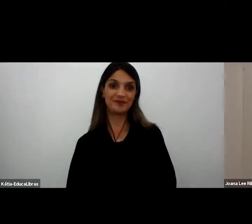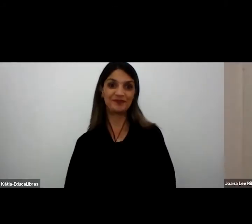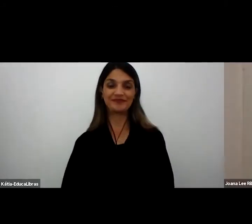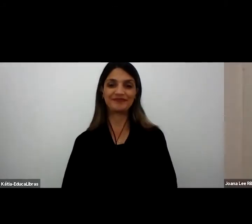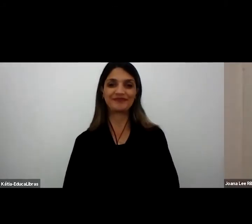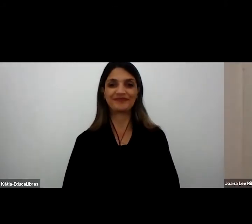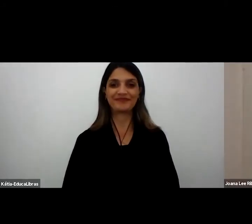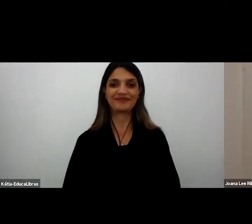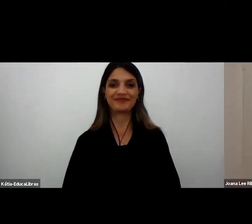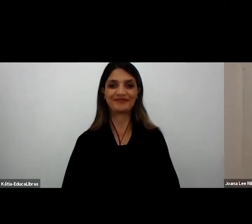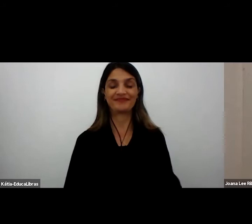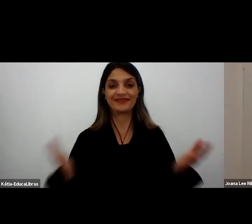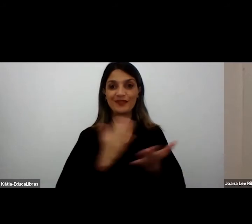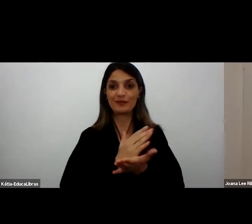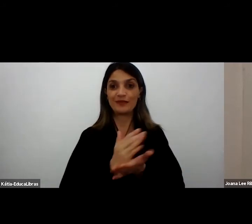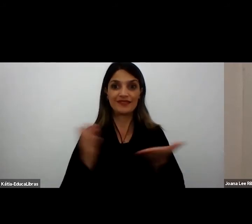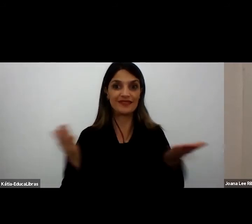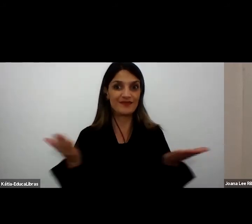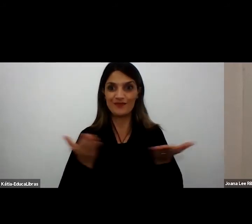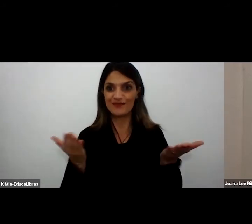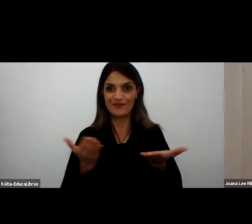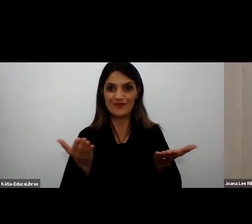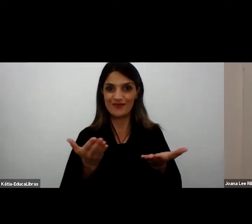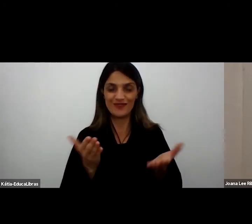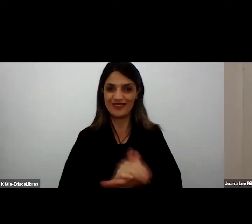Eu quero começar esse dia que